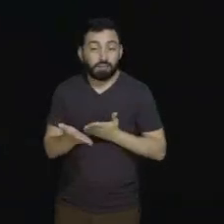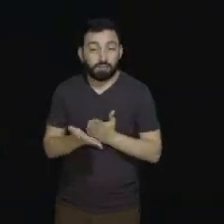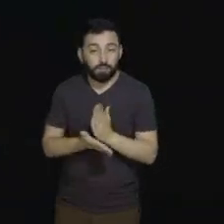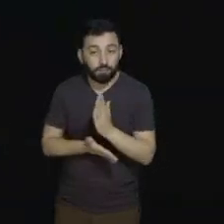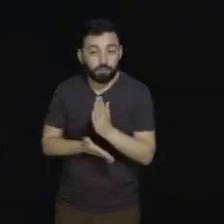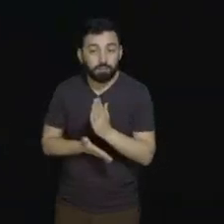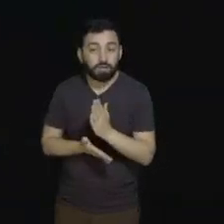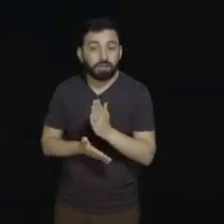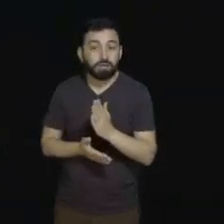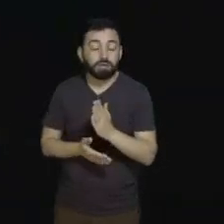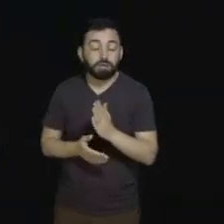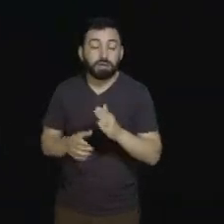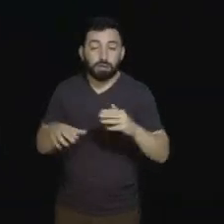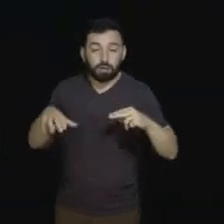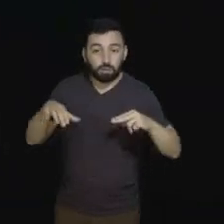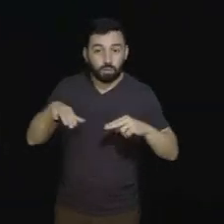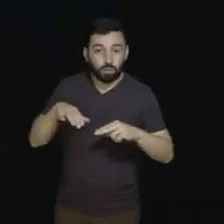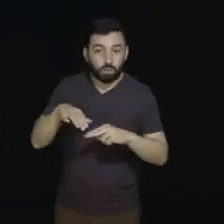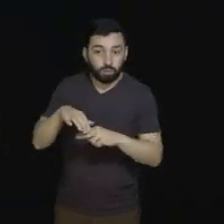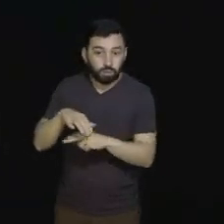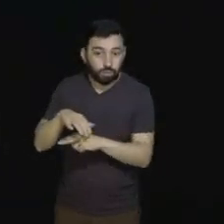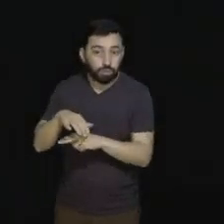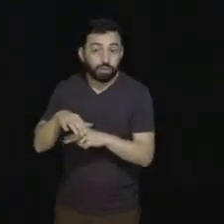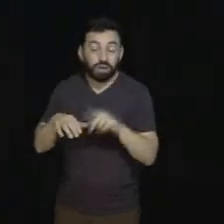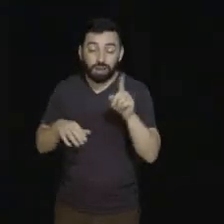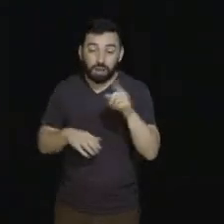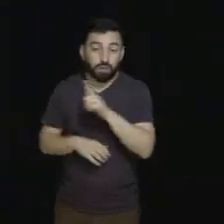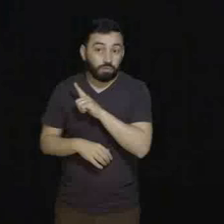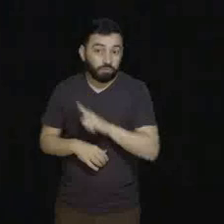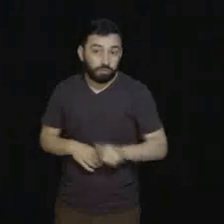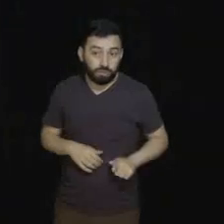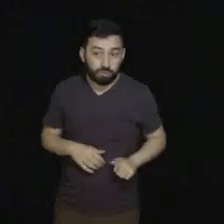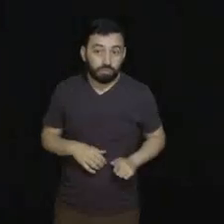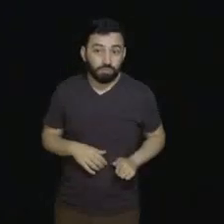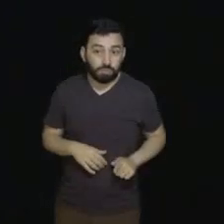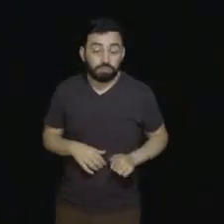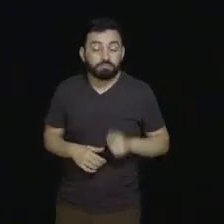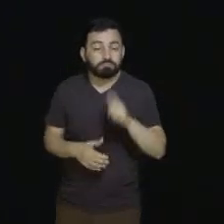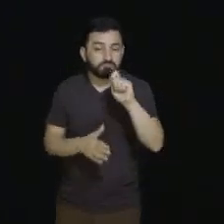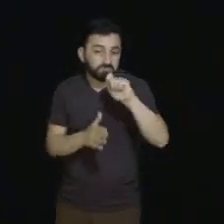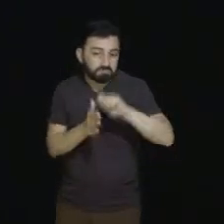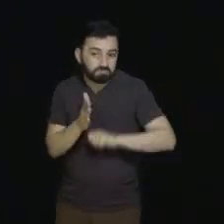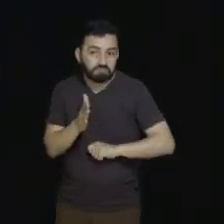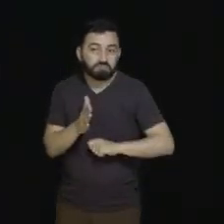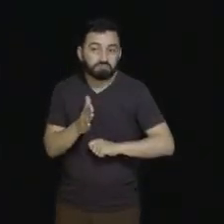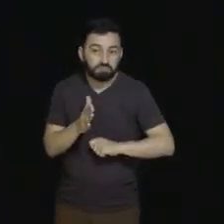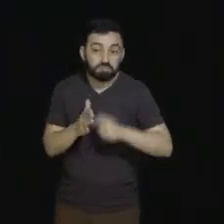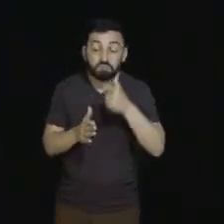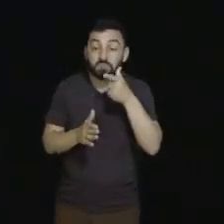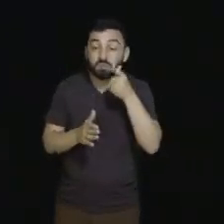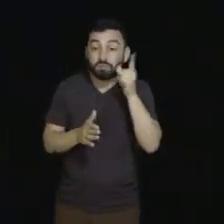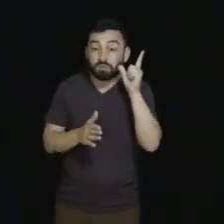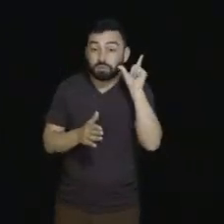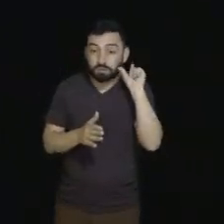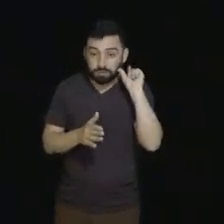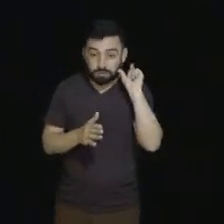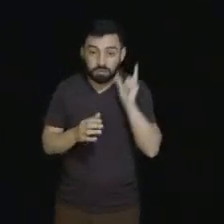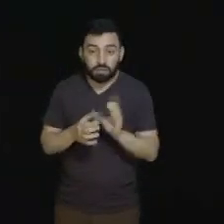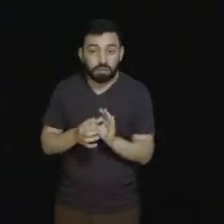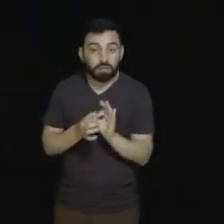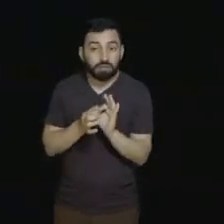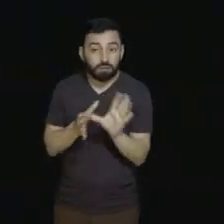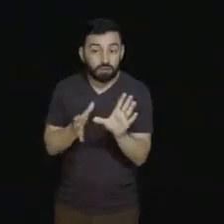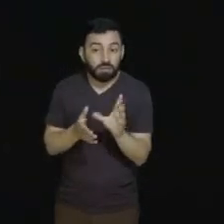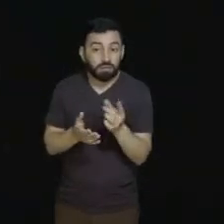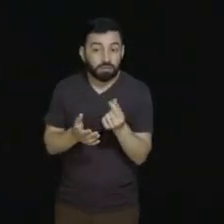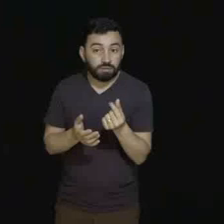da ressonância magnética que o governador assinou ontem a liberação do dinheiro